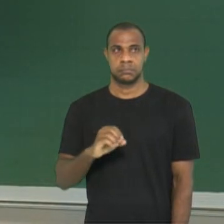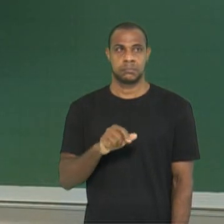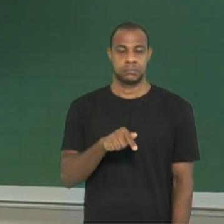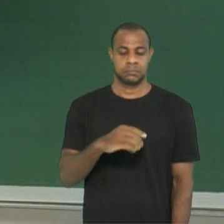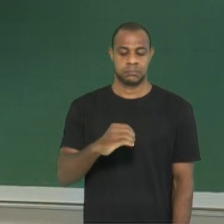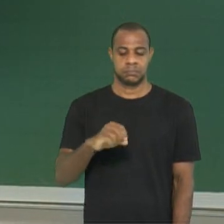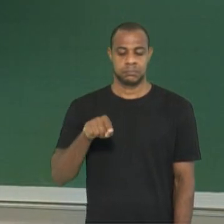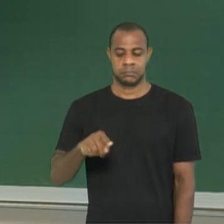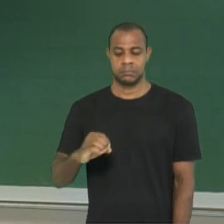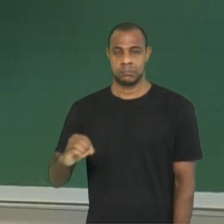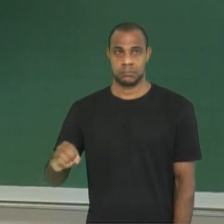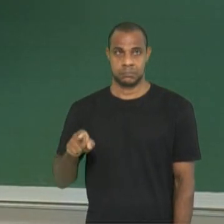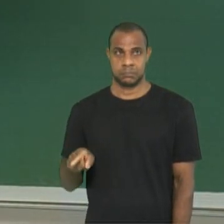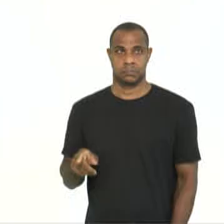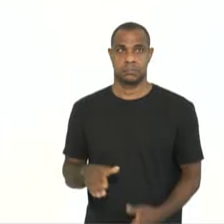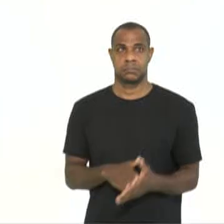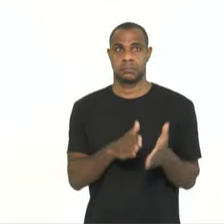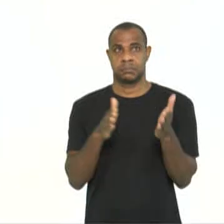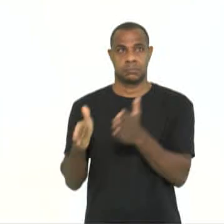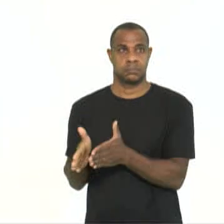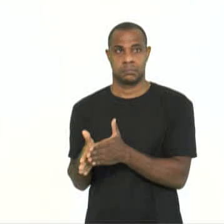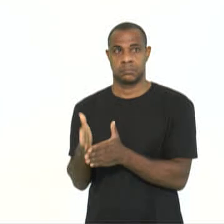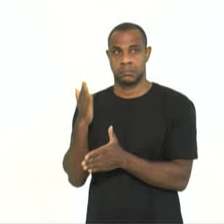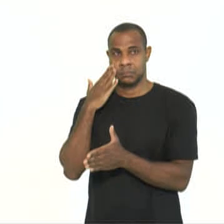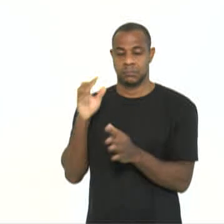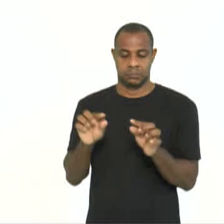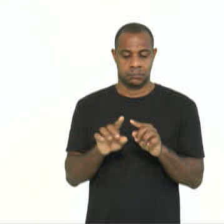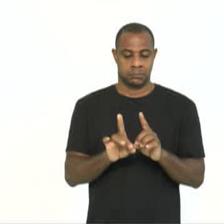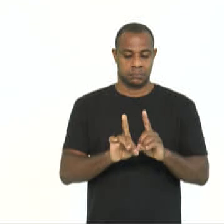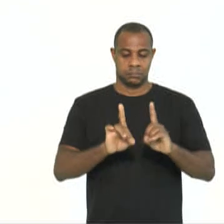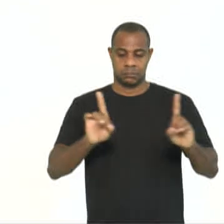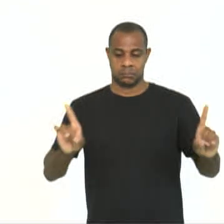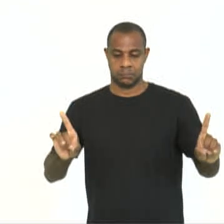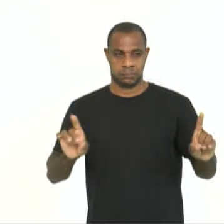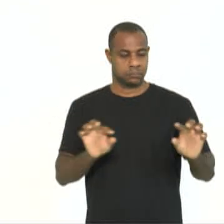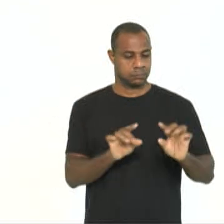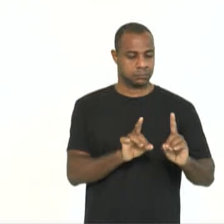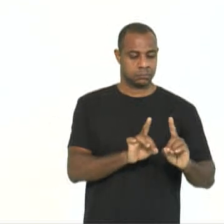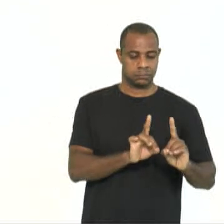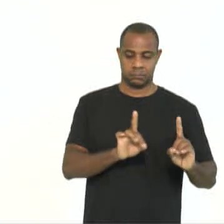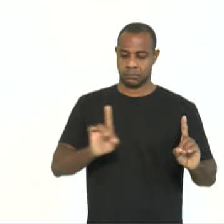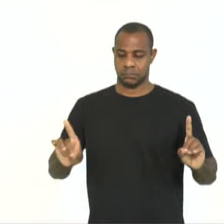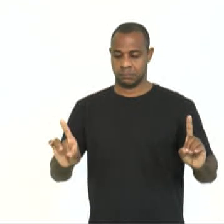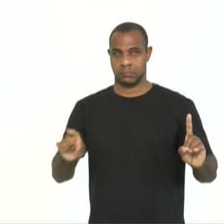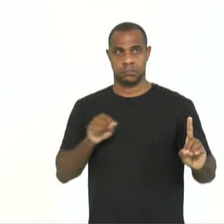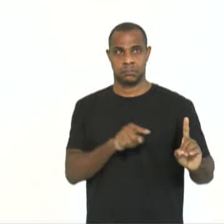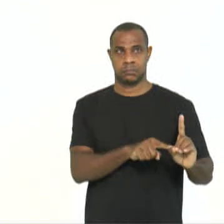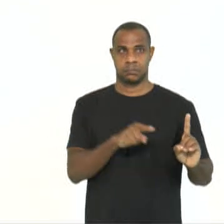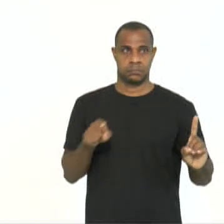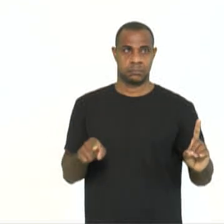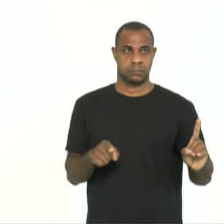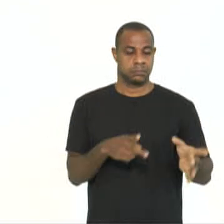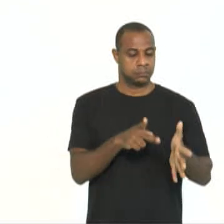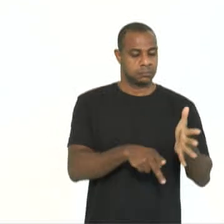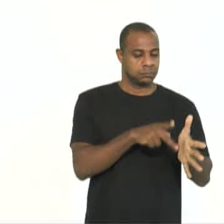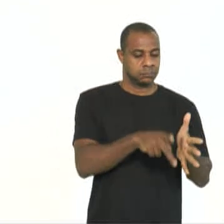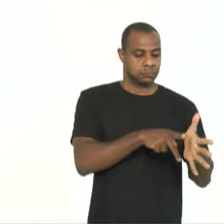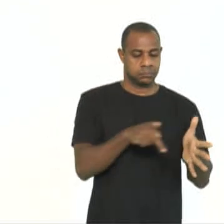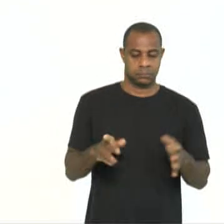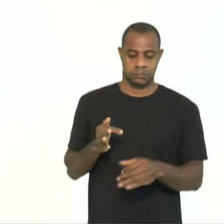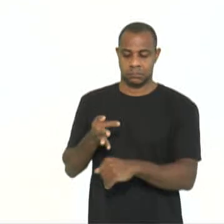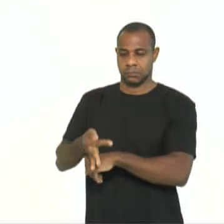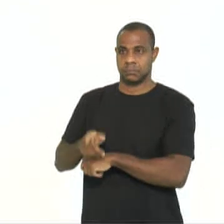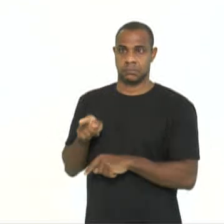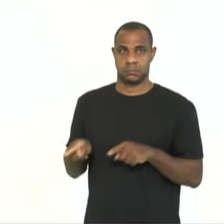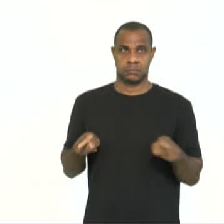Nós sabemos que, neste mapa, a distância em linha reta entre Paranaguá e Foz do